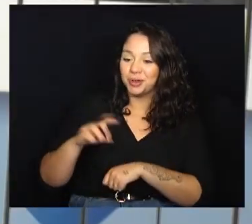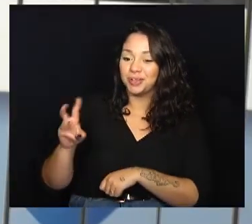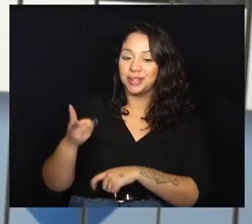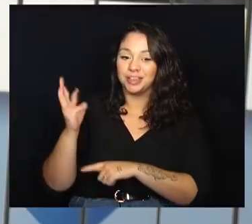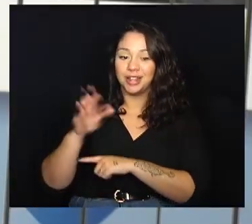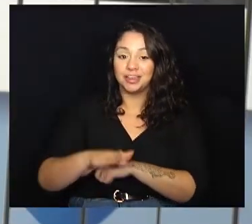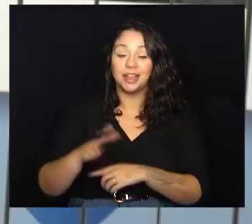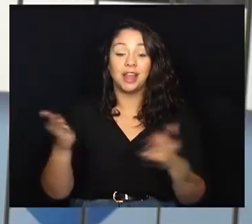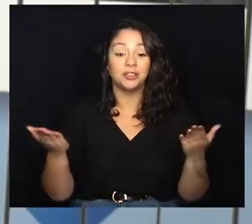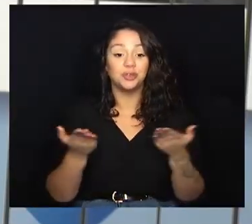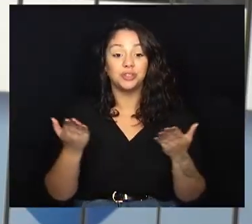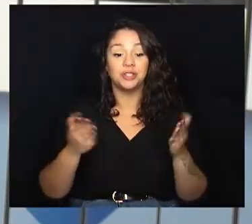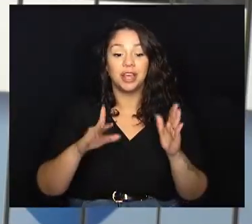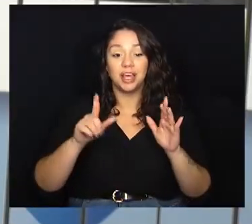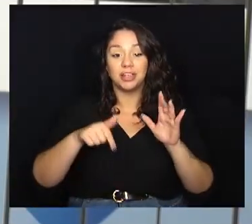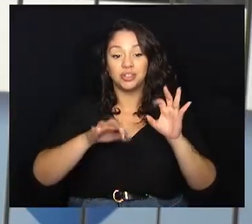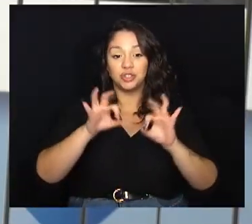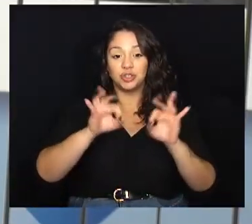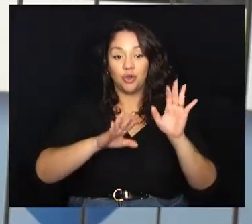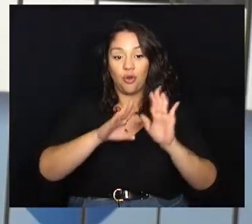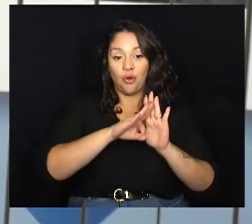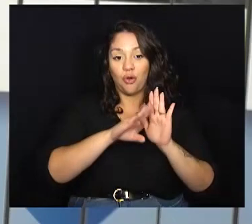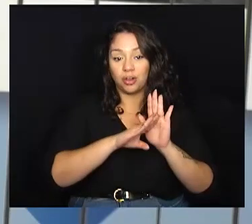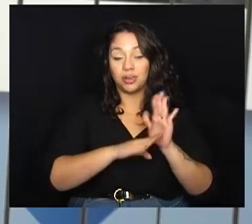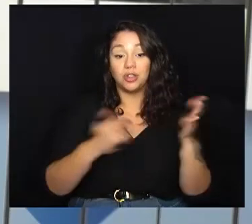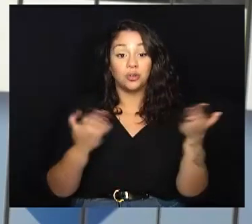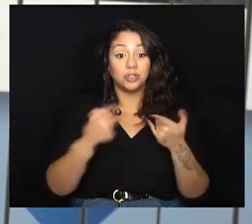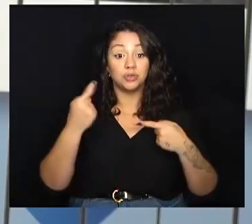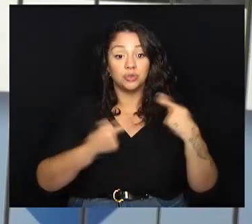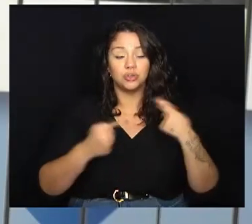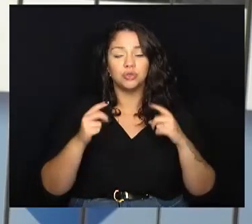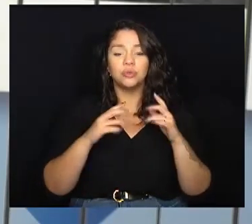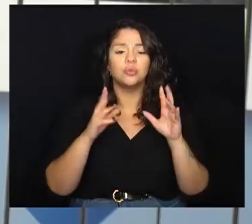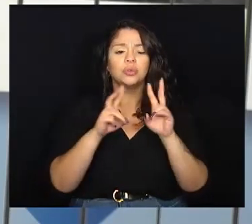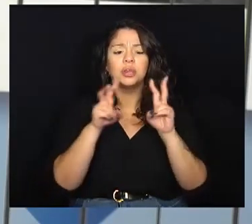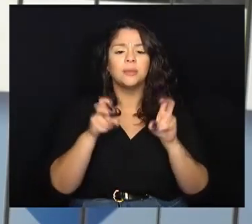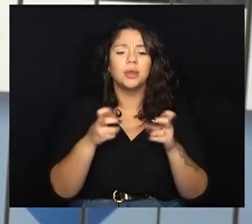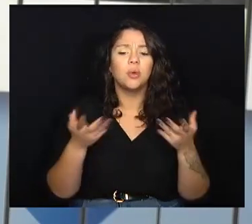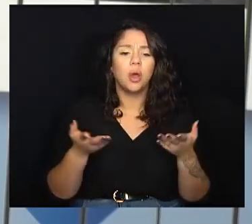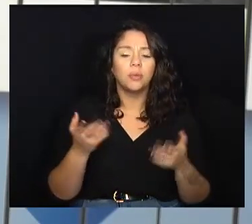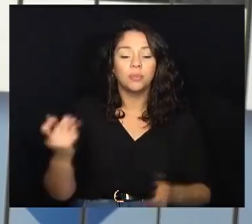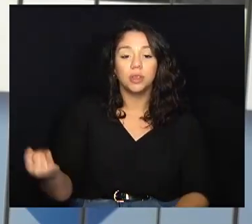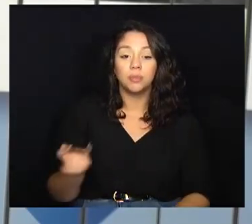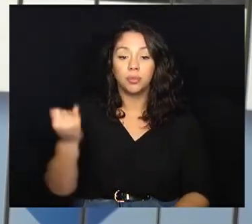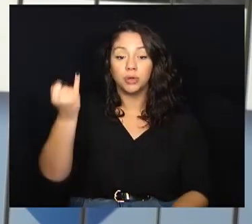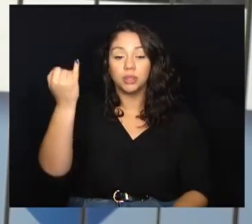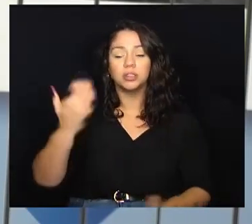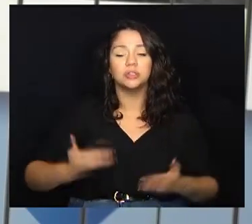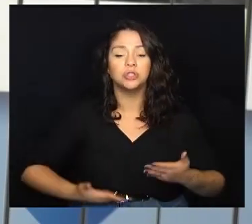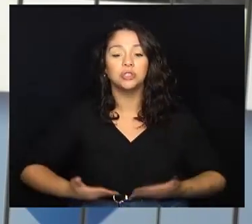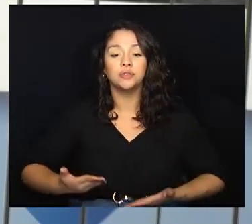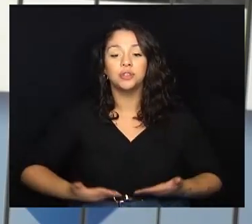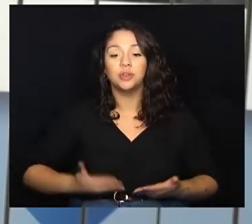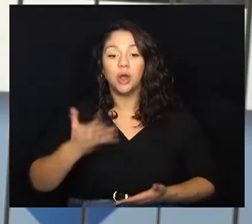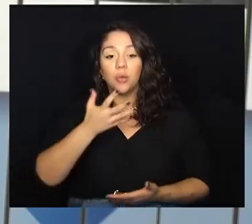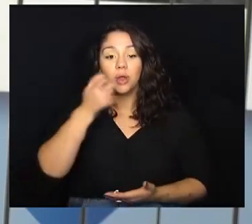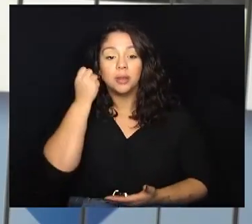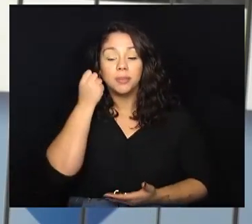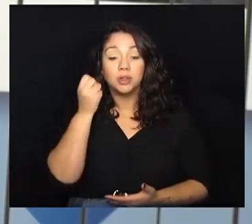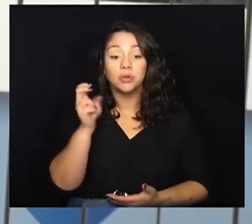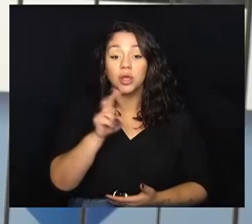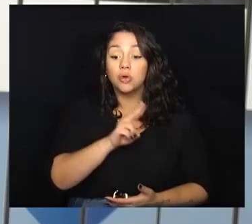de questão de ordem e a gente vai debater justamente a importância de um serviço de acolhimento chamado